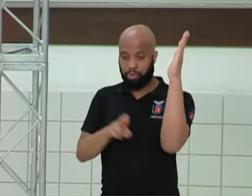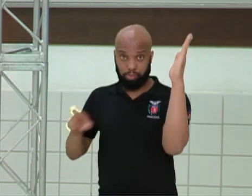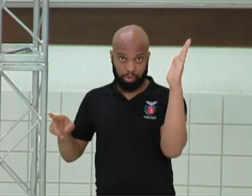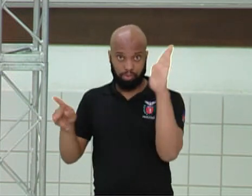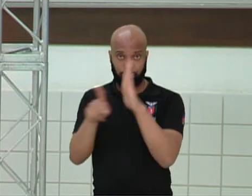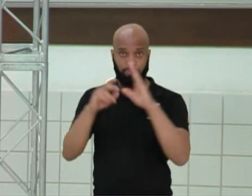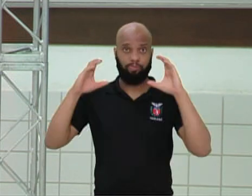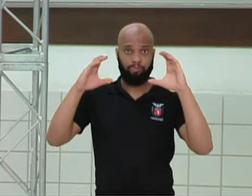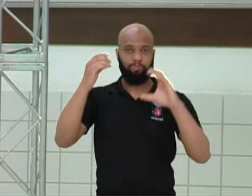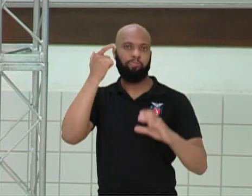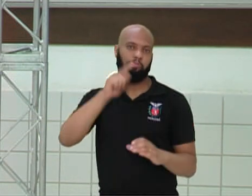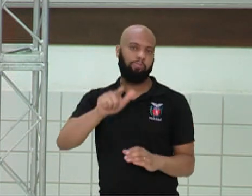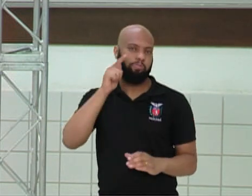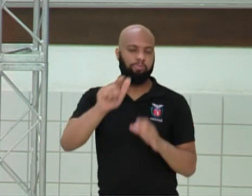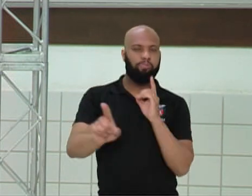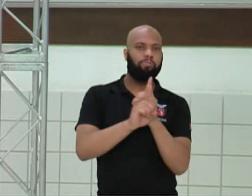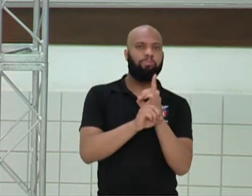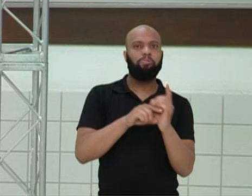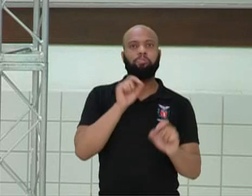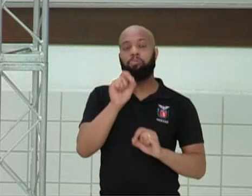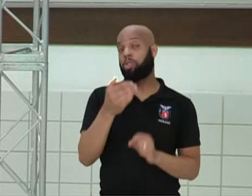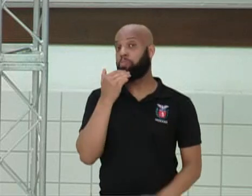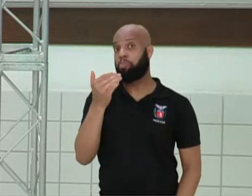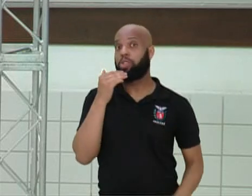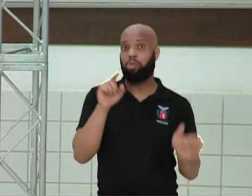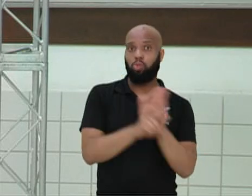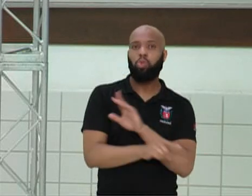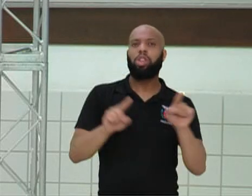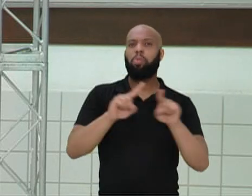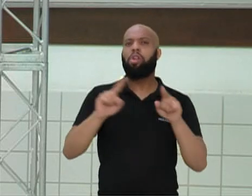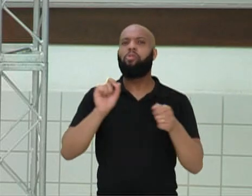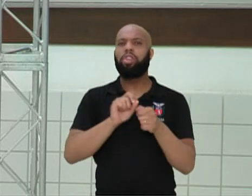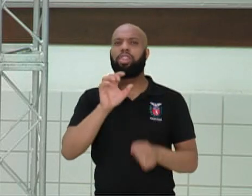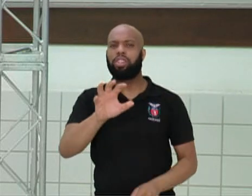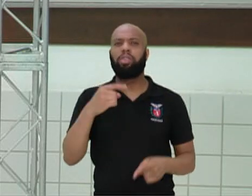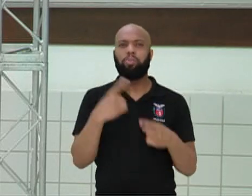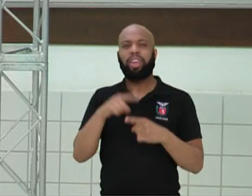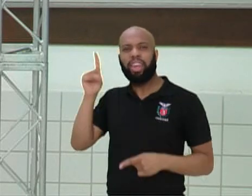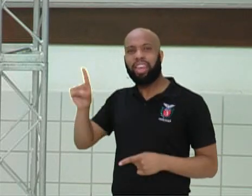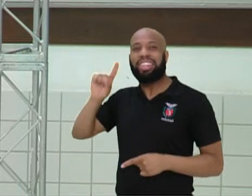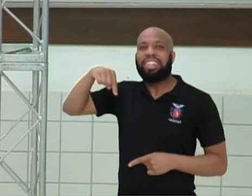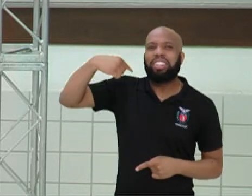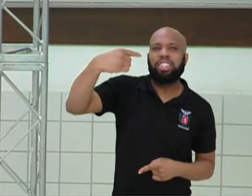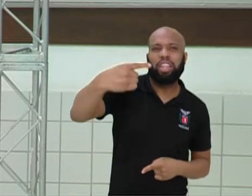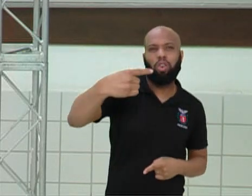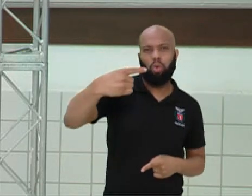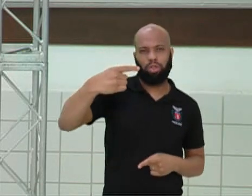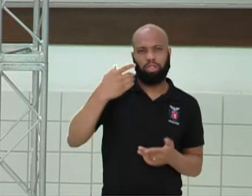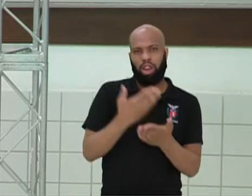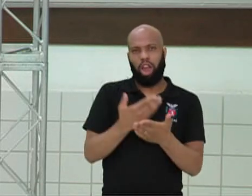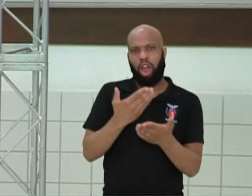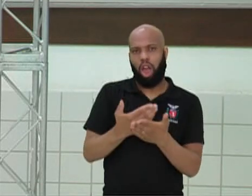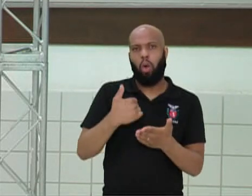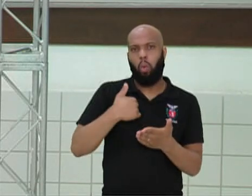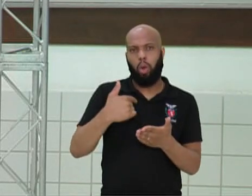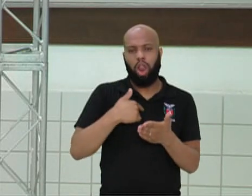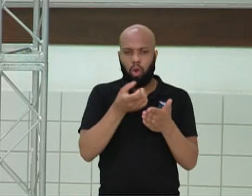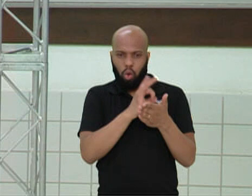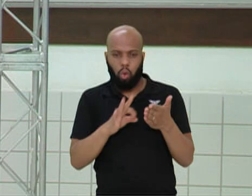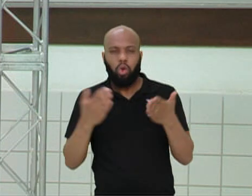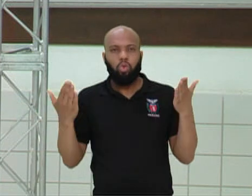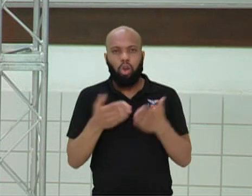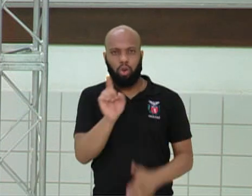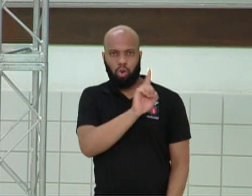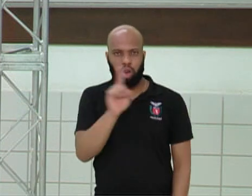Para responder ali o que está pedindo. Mas eu vou fazer o seguinte, esse aqui eu vou deixar como tarefa de casa para vocês, tá? Não vou